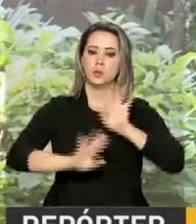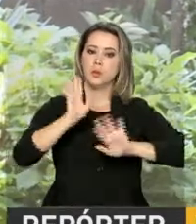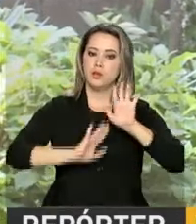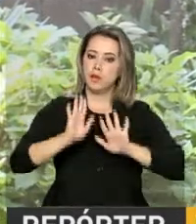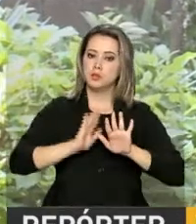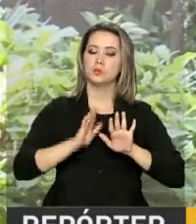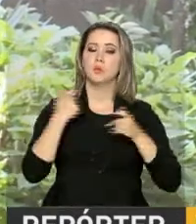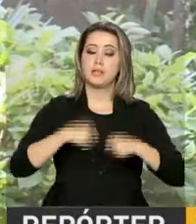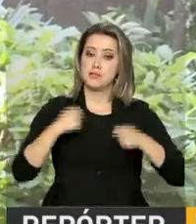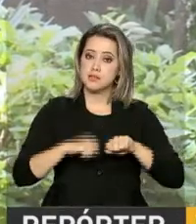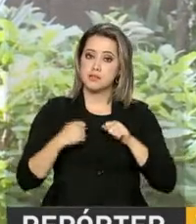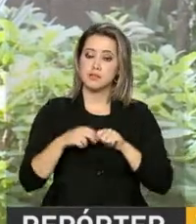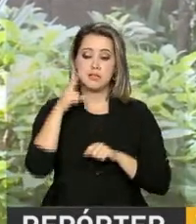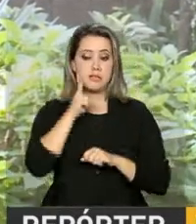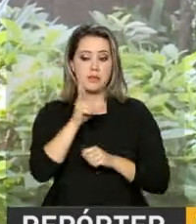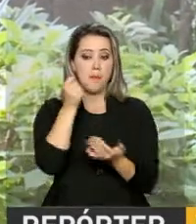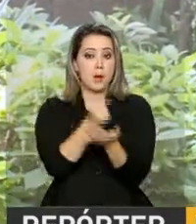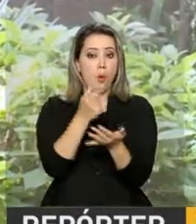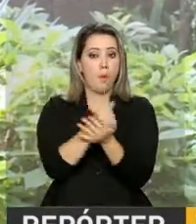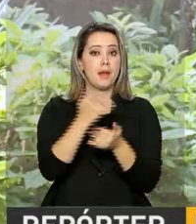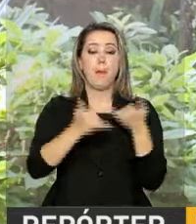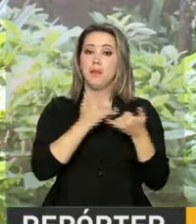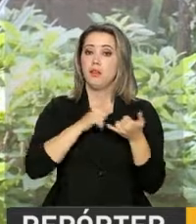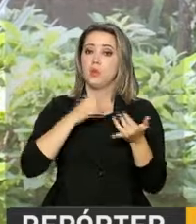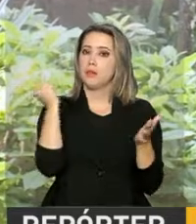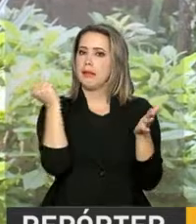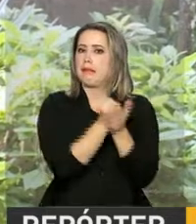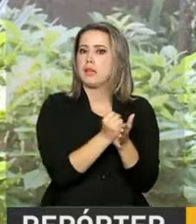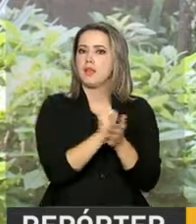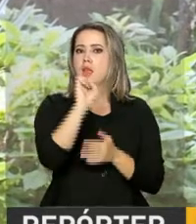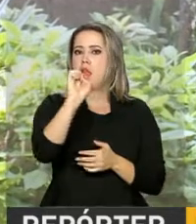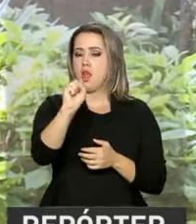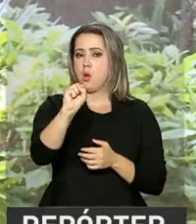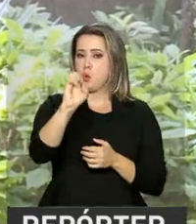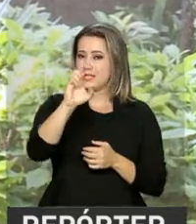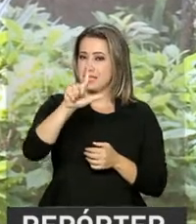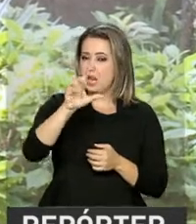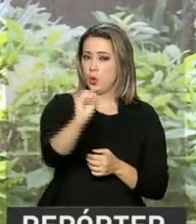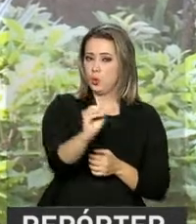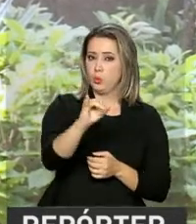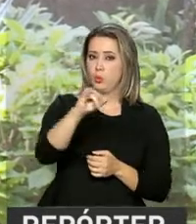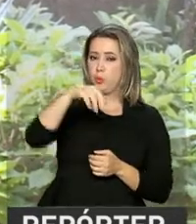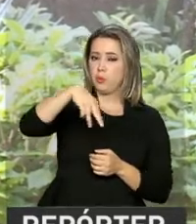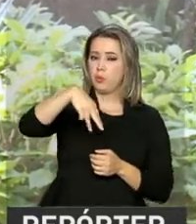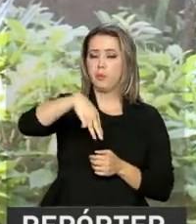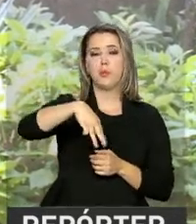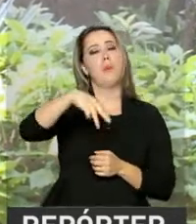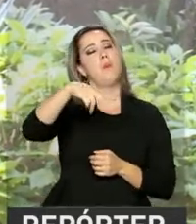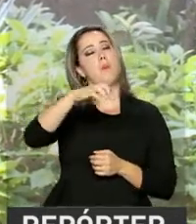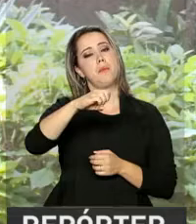o produto é comprar sempre um brinquedo e tenha o selo de identificação da conformidade do inmetro porque ele